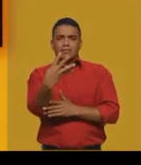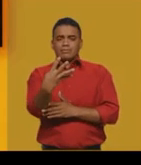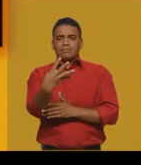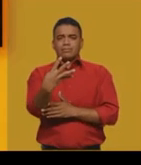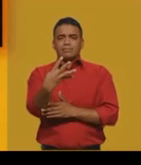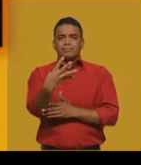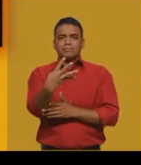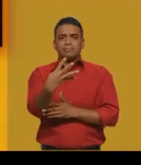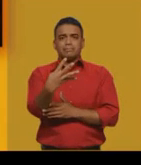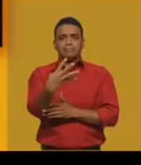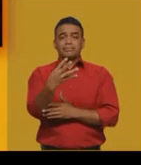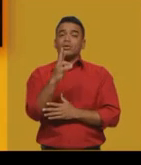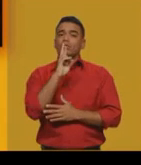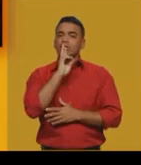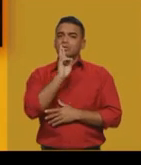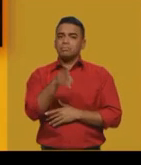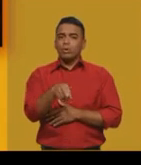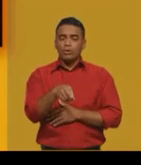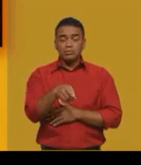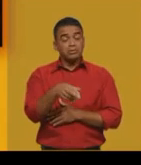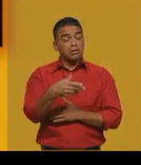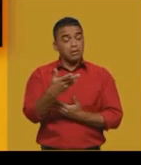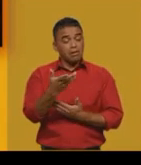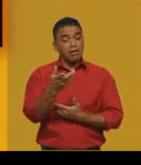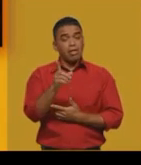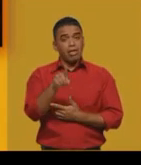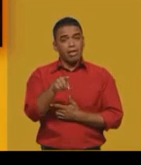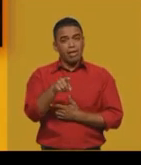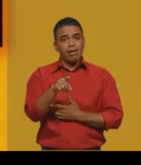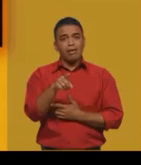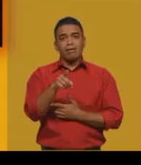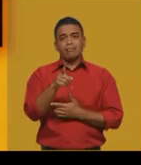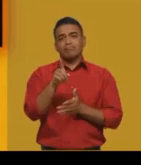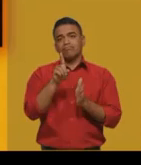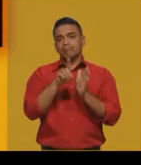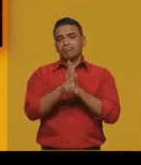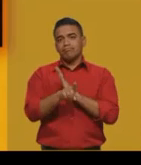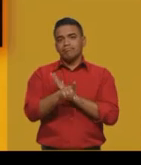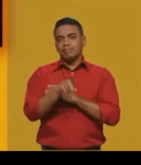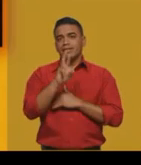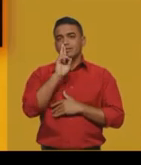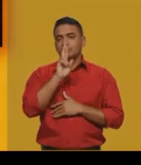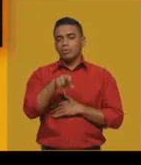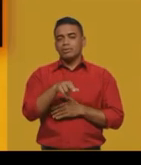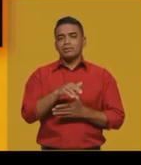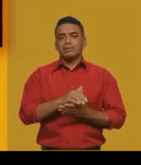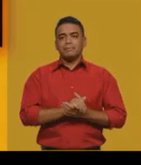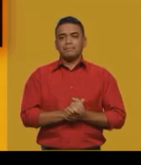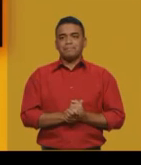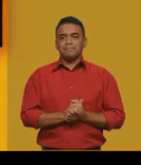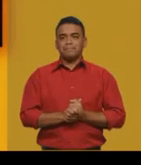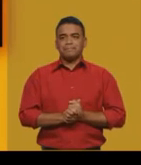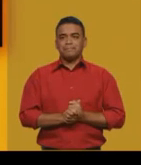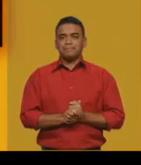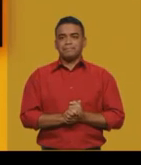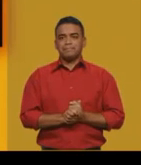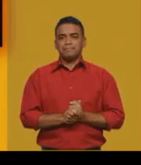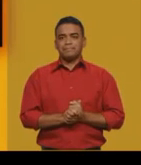1564. Então responder a pergunta do Pet, he was born in